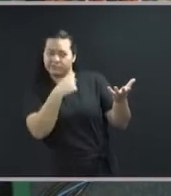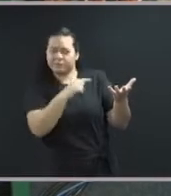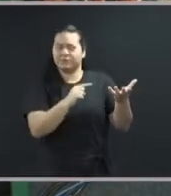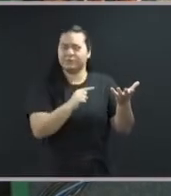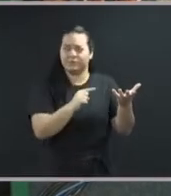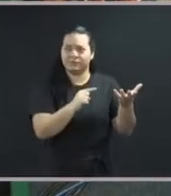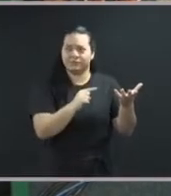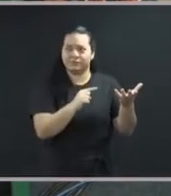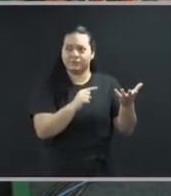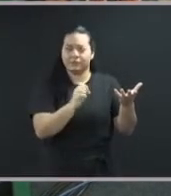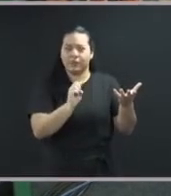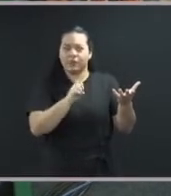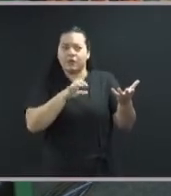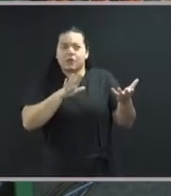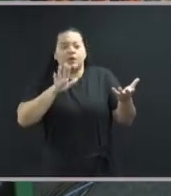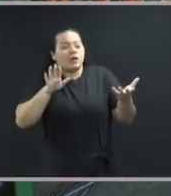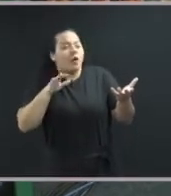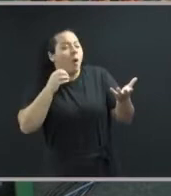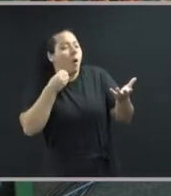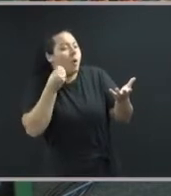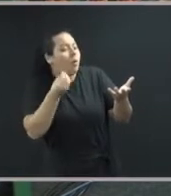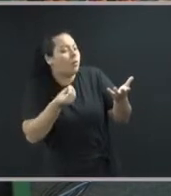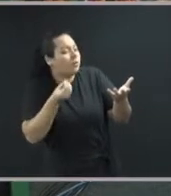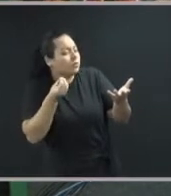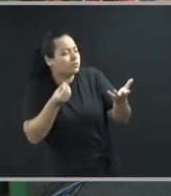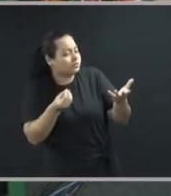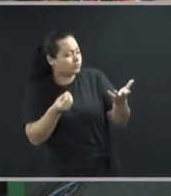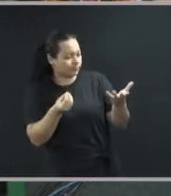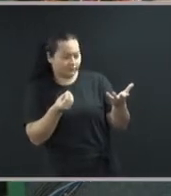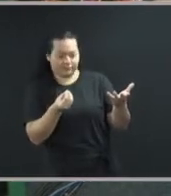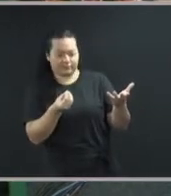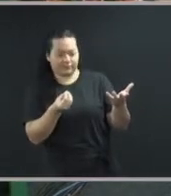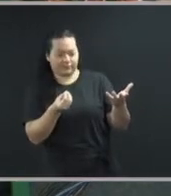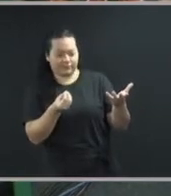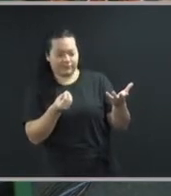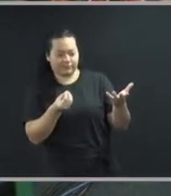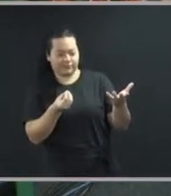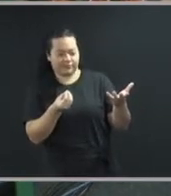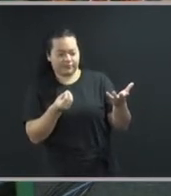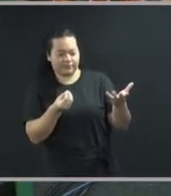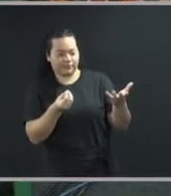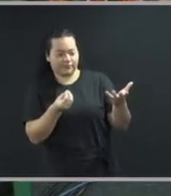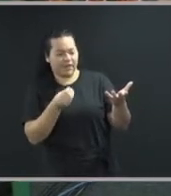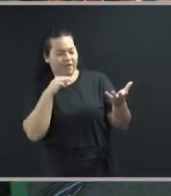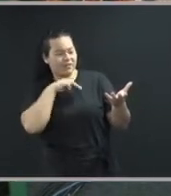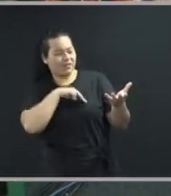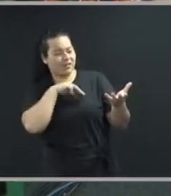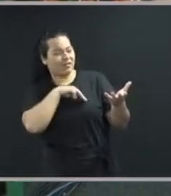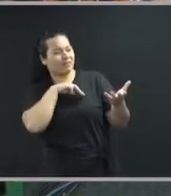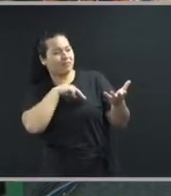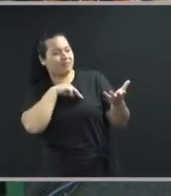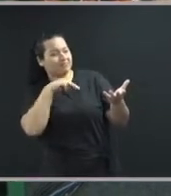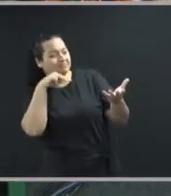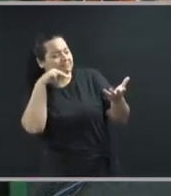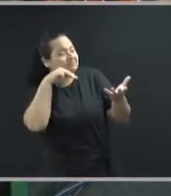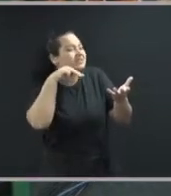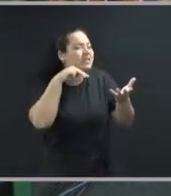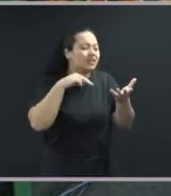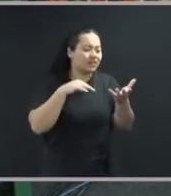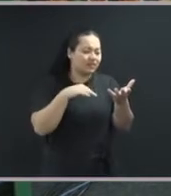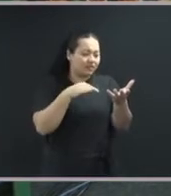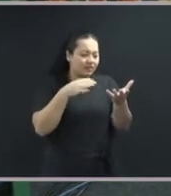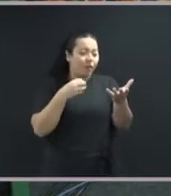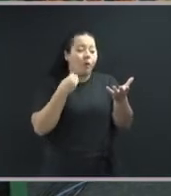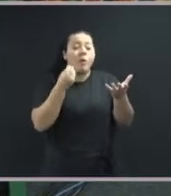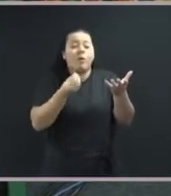Nós temos que entender que a obra missionária está envolvida todos os crentes